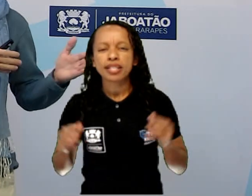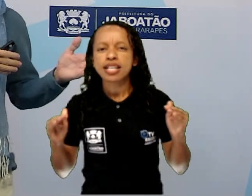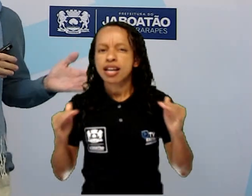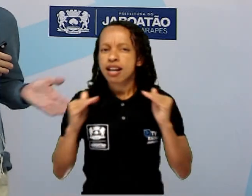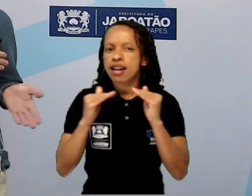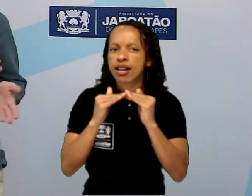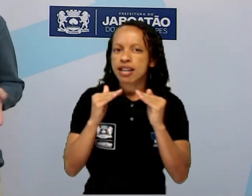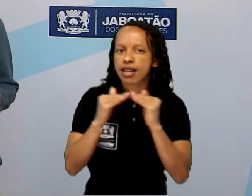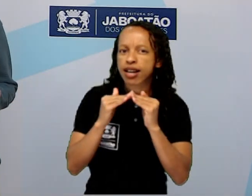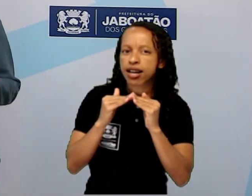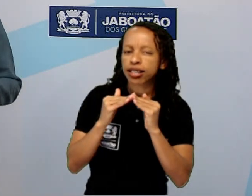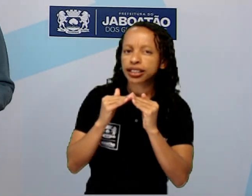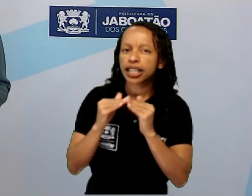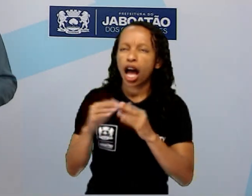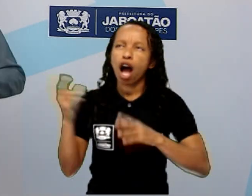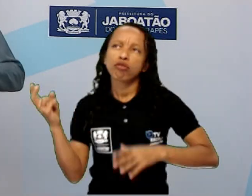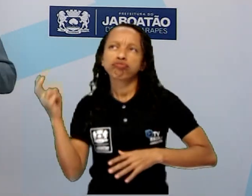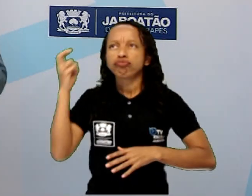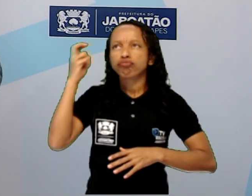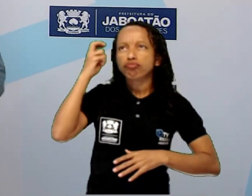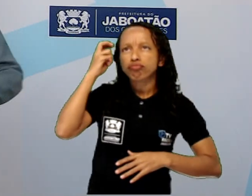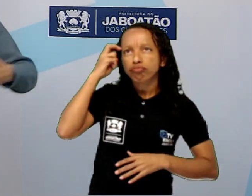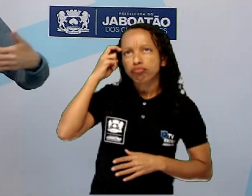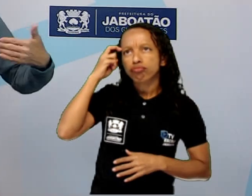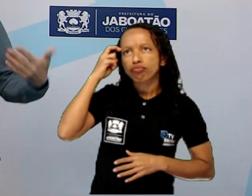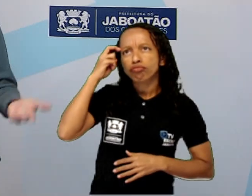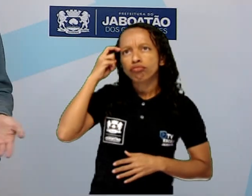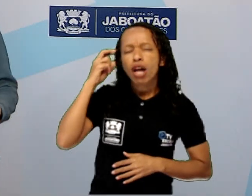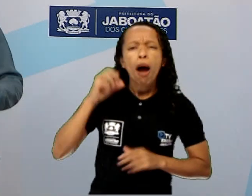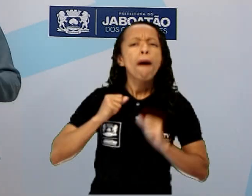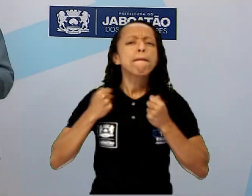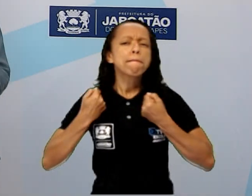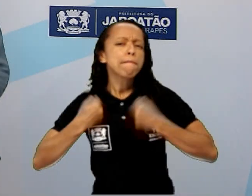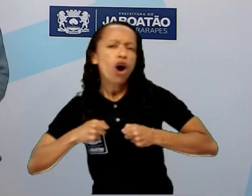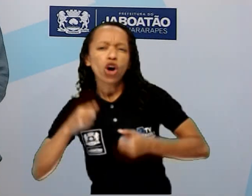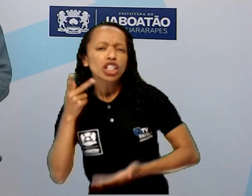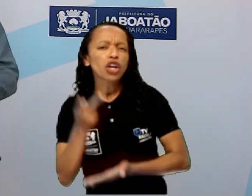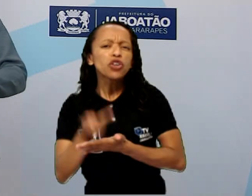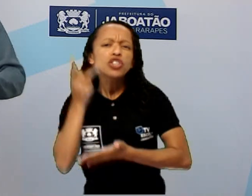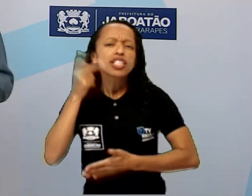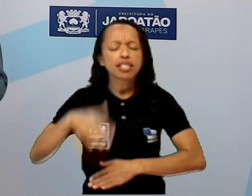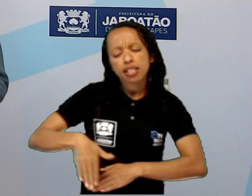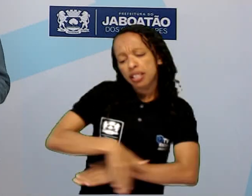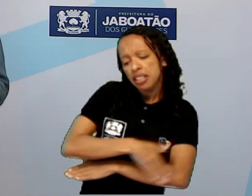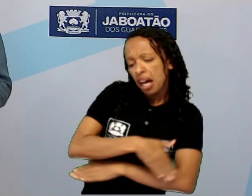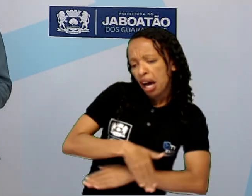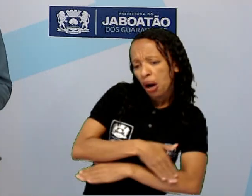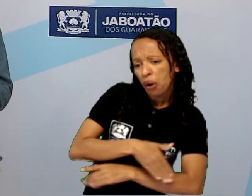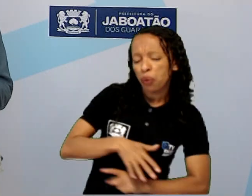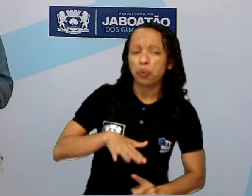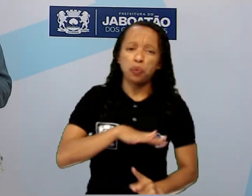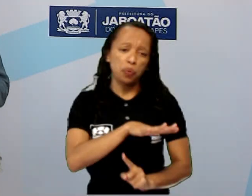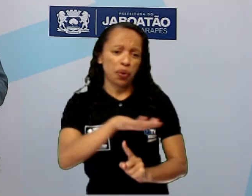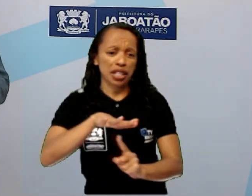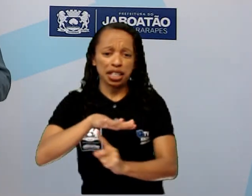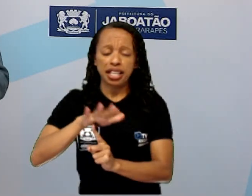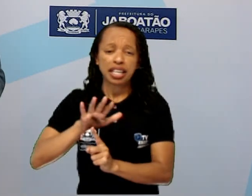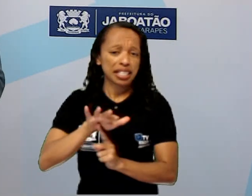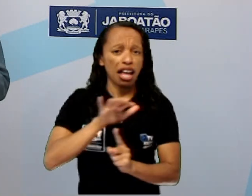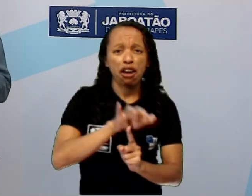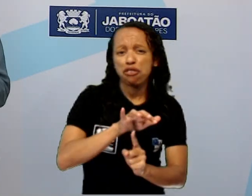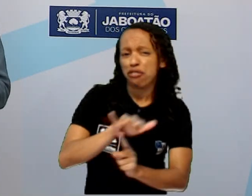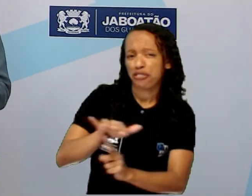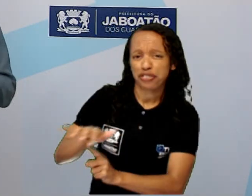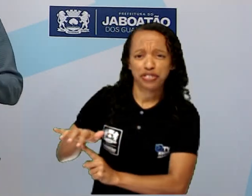aos equipamentos culturais, ou seja, ela pode acontecer na rua, no pátio, no meio de uma feira. Ela não precisa estar dentro do